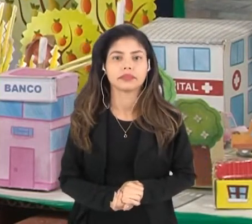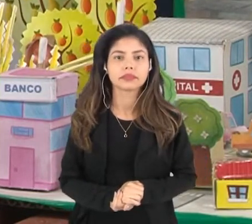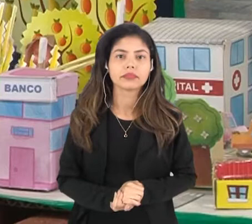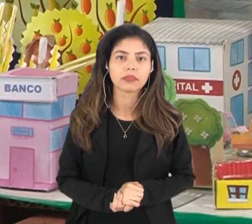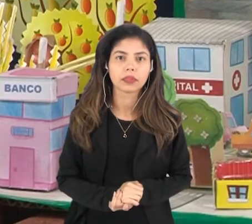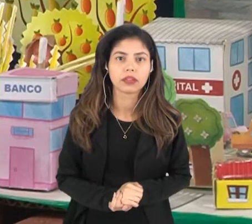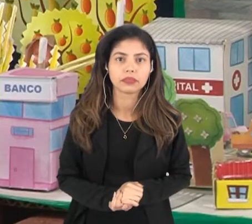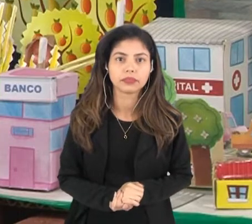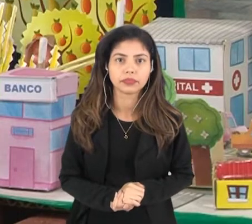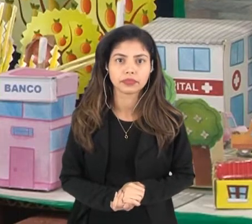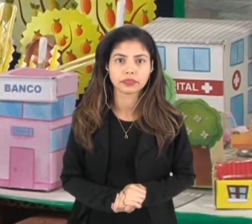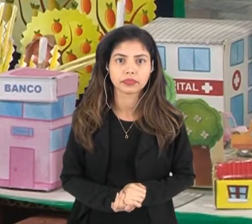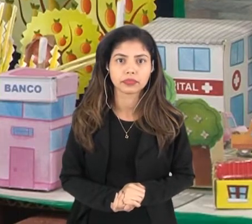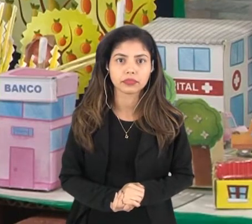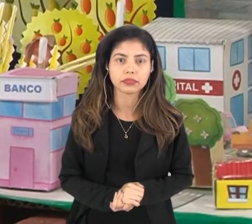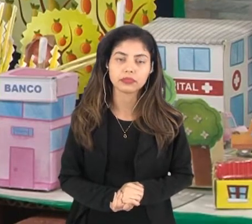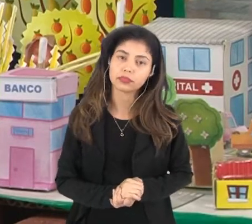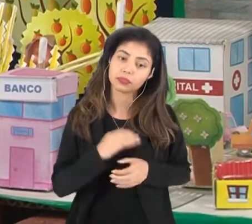cultivar a floresta,